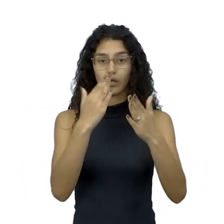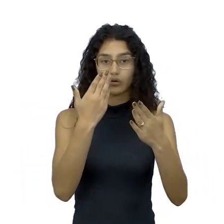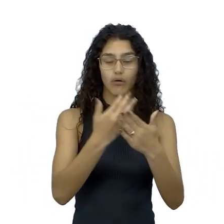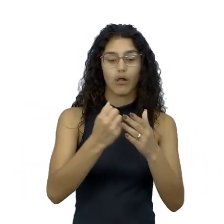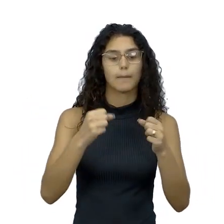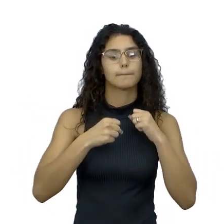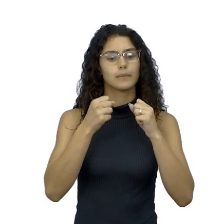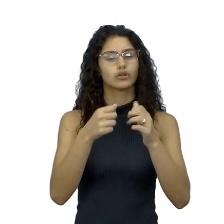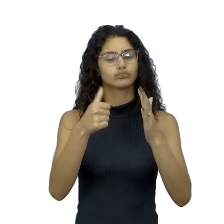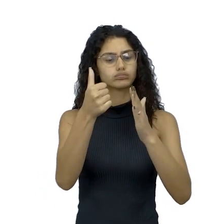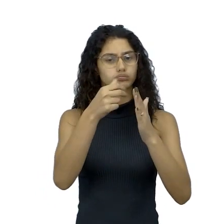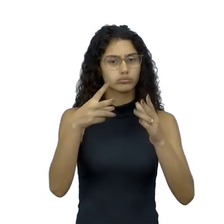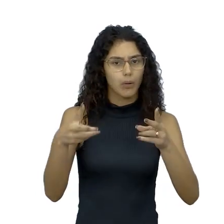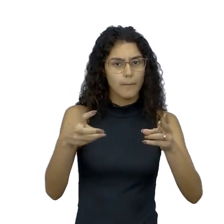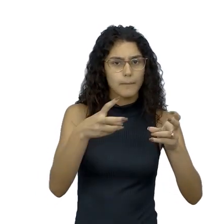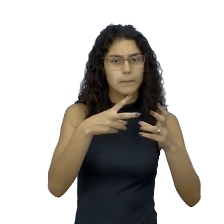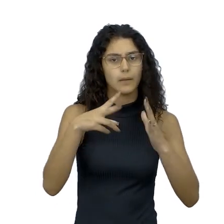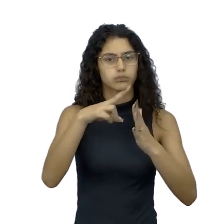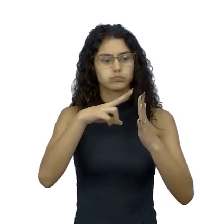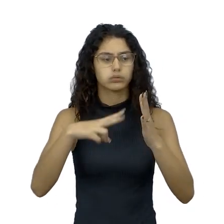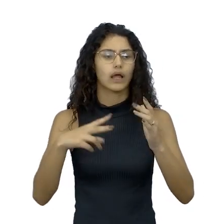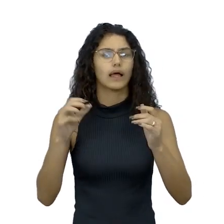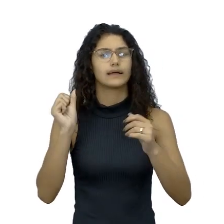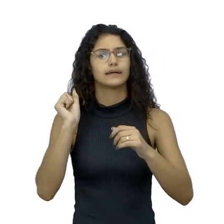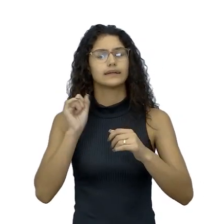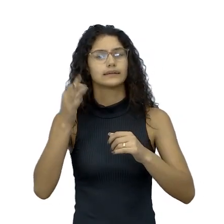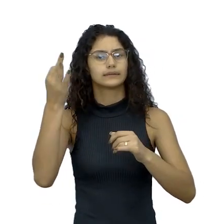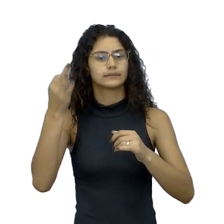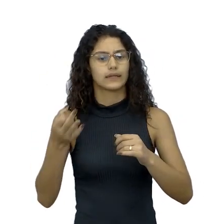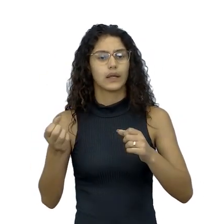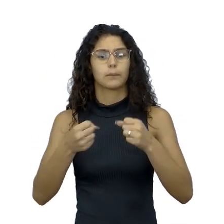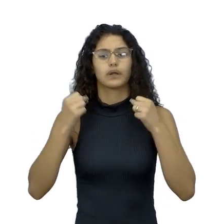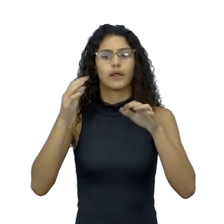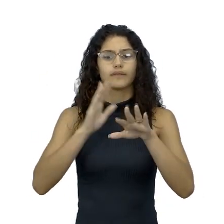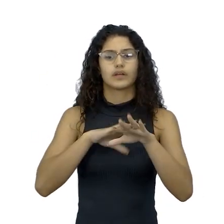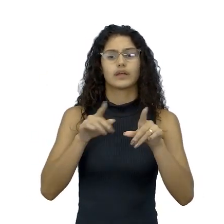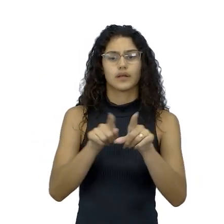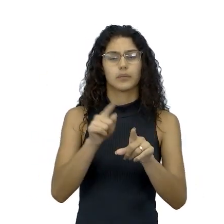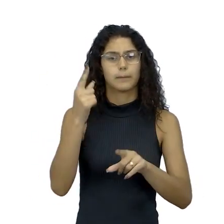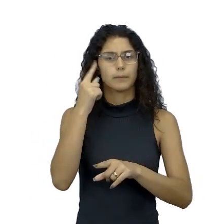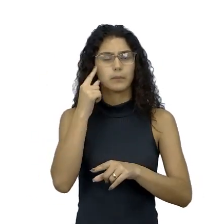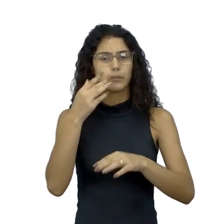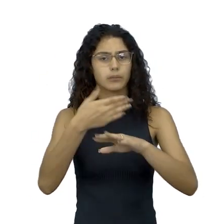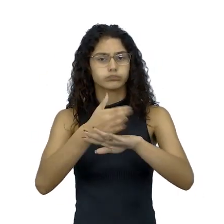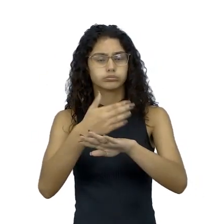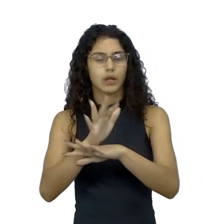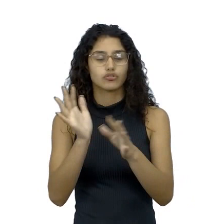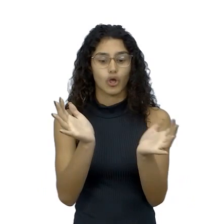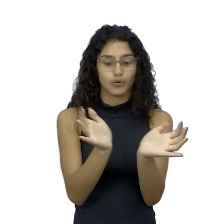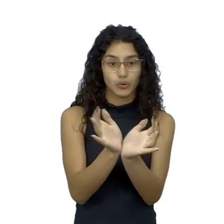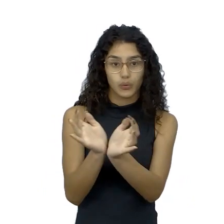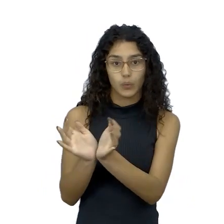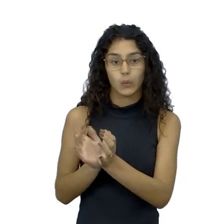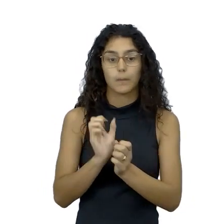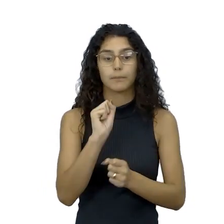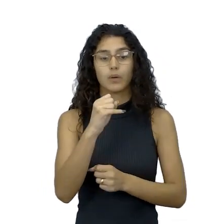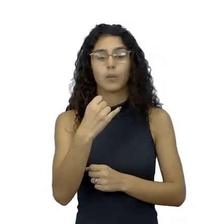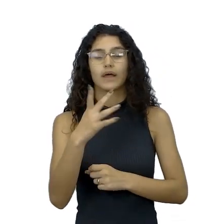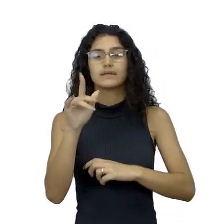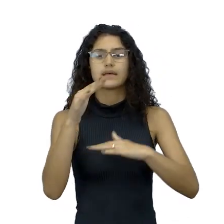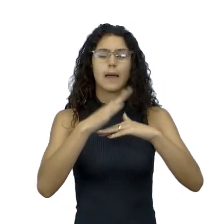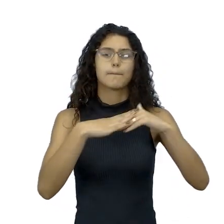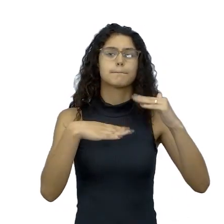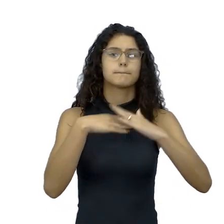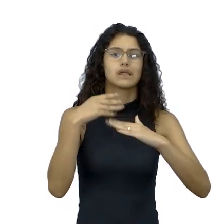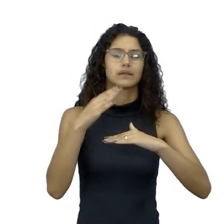podem verificar né, assim, poder pensar em uma prática conjunta, quais são as habilidades